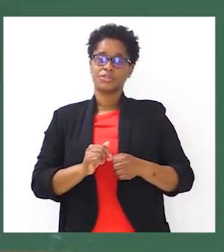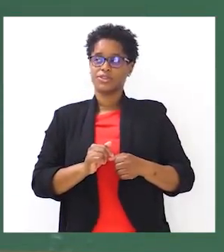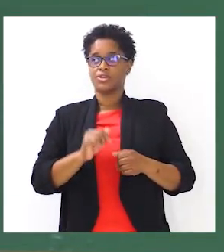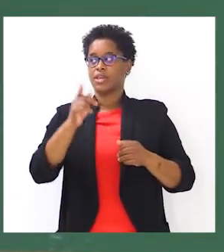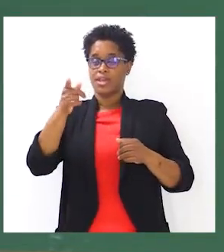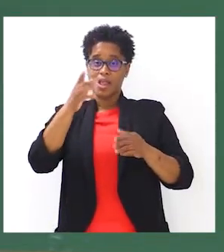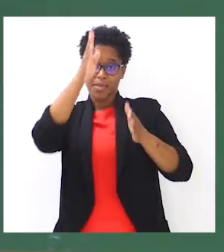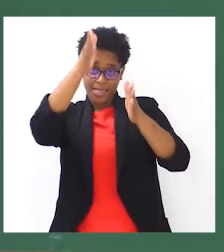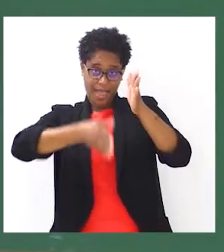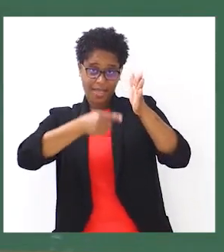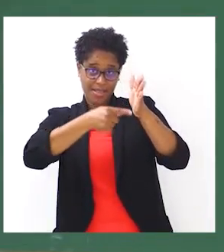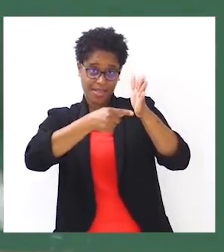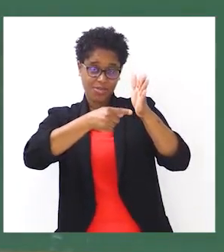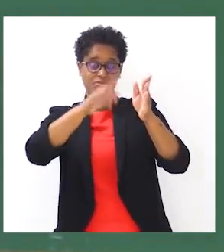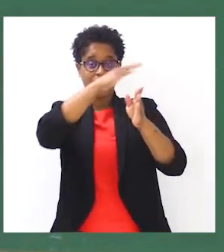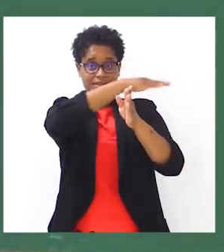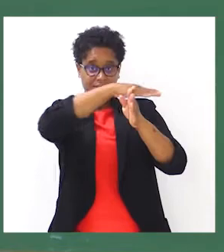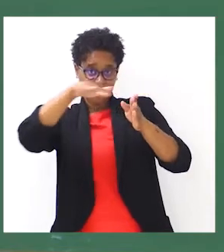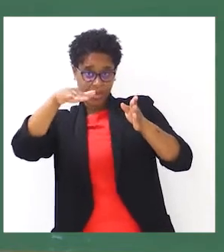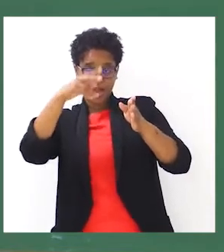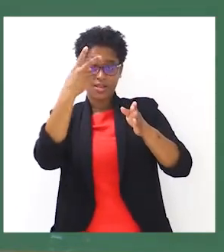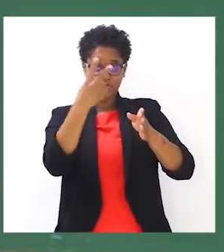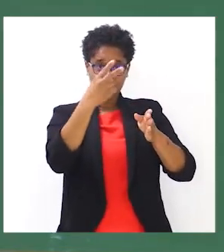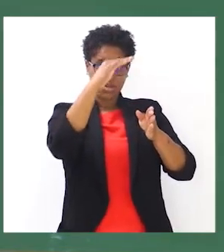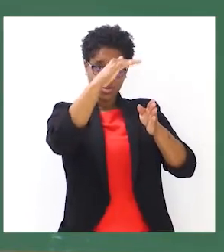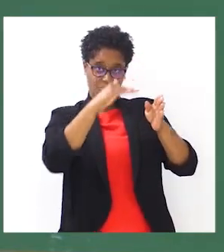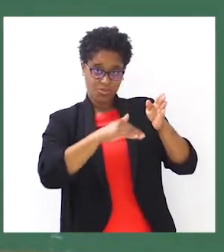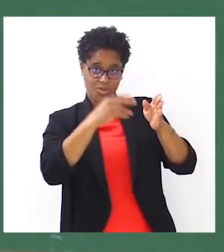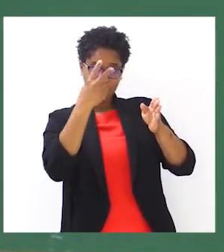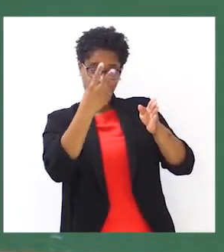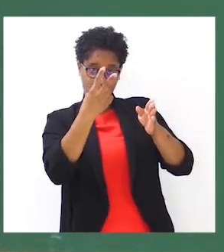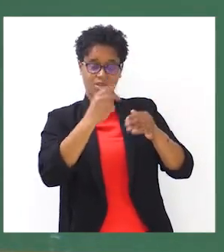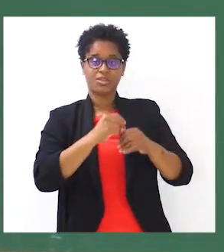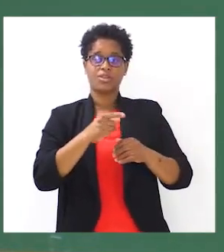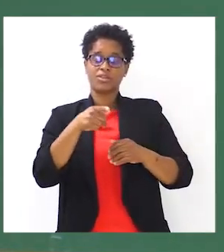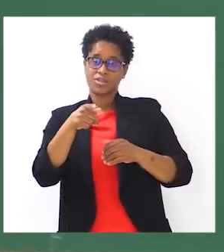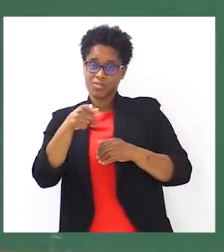dividir essa metade em 2 partes, não é? Portanto, temos aqui